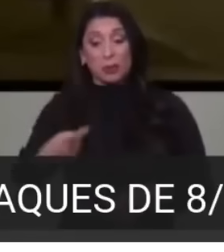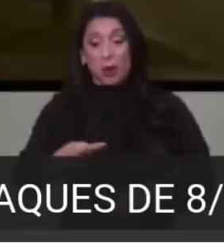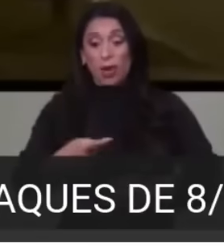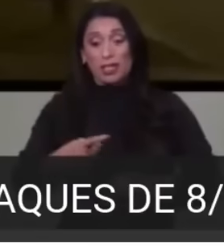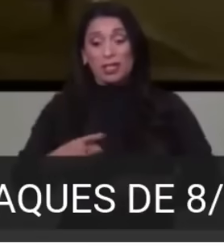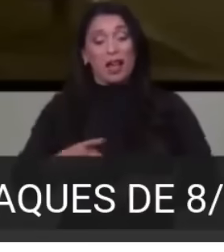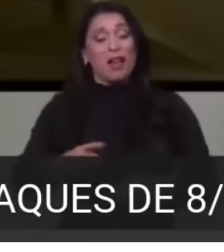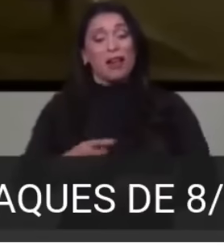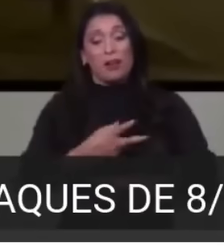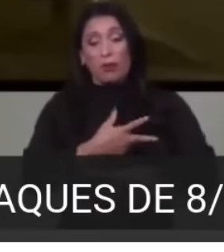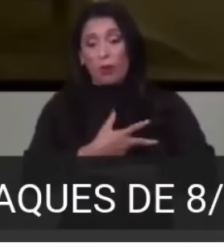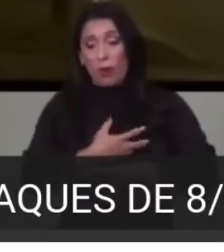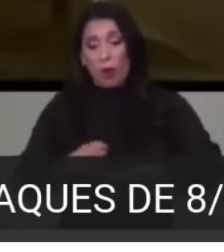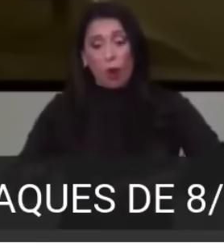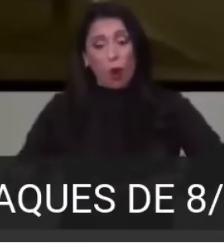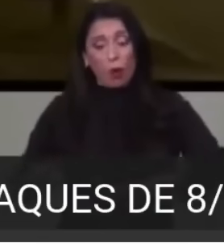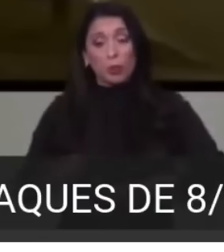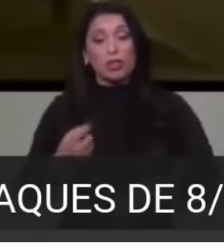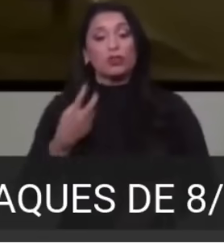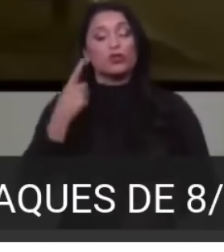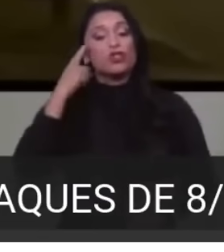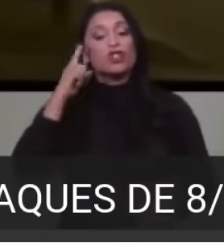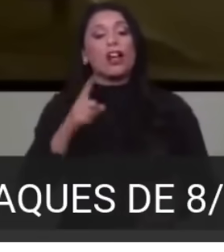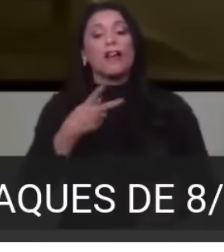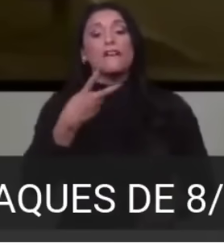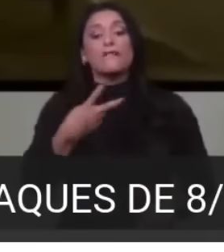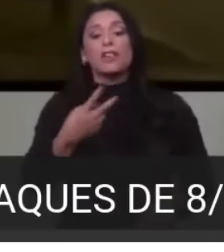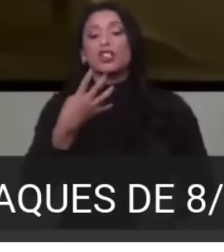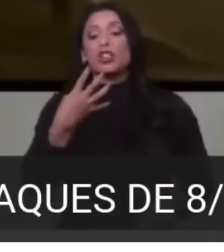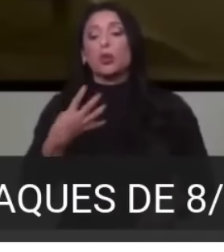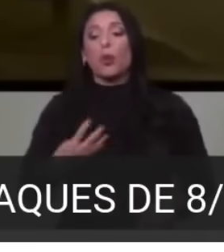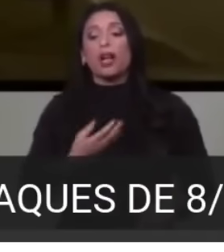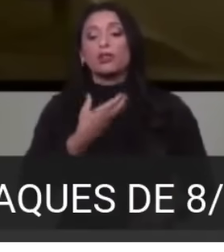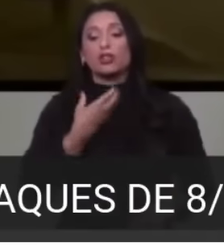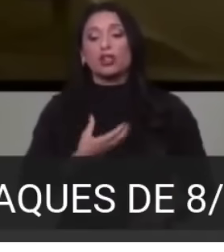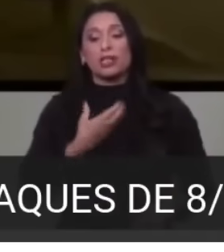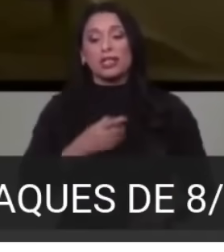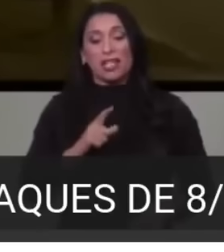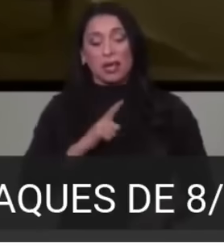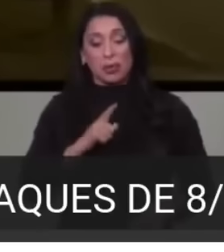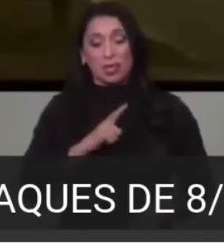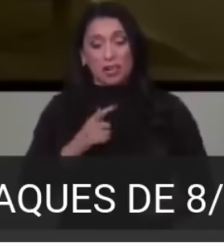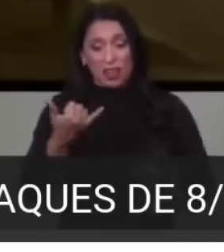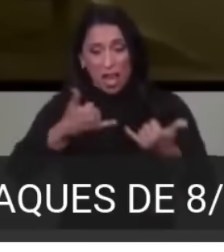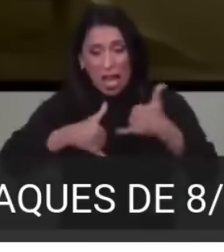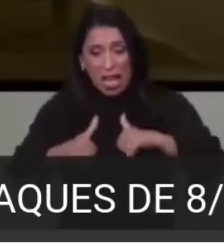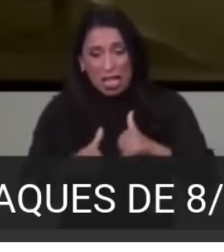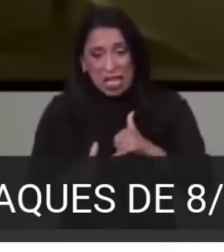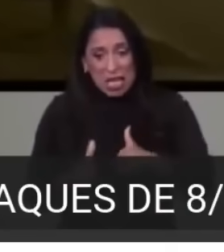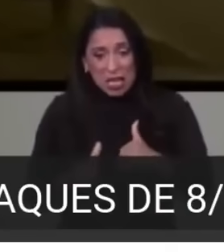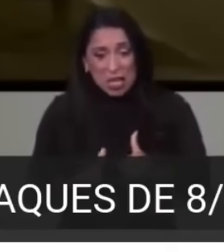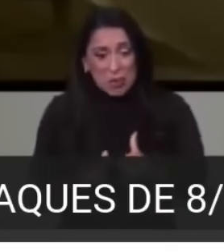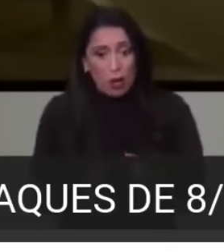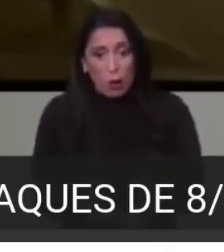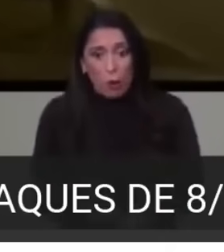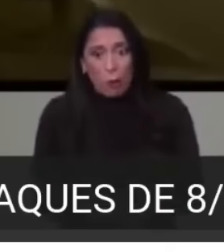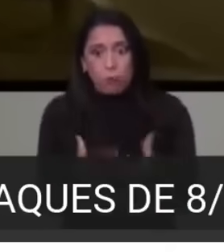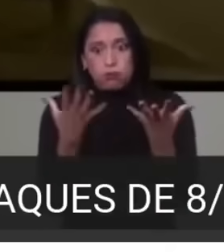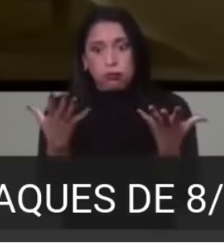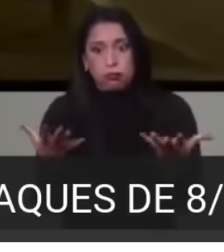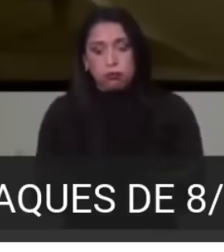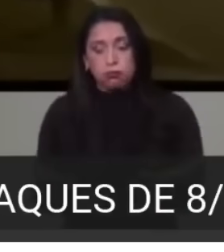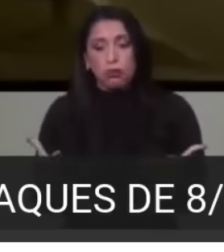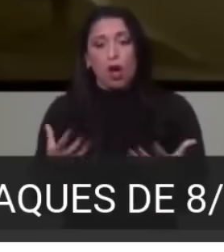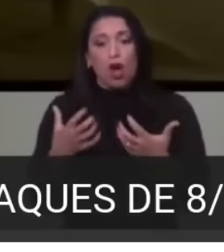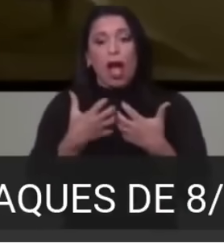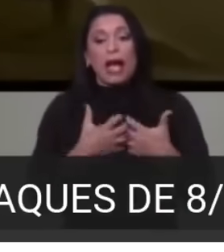golpistas no dia 24 de dezembro foi localizado artefato exclusivo junto a um caminhão tanque